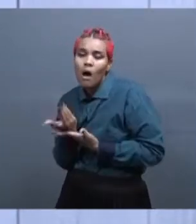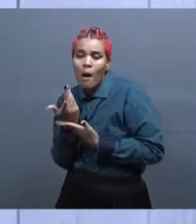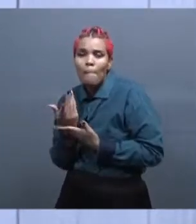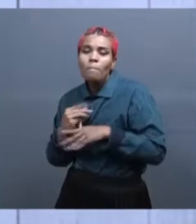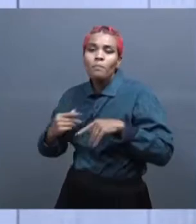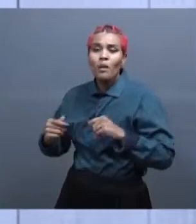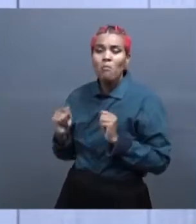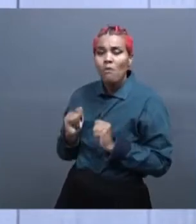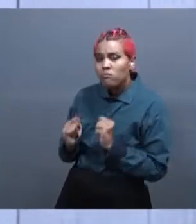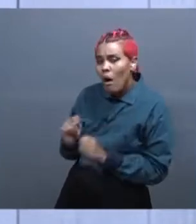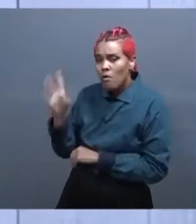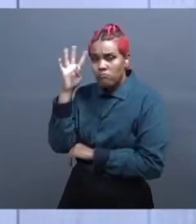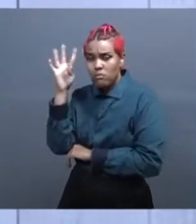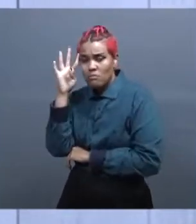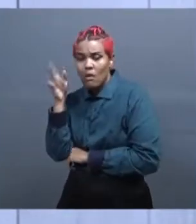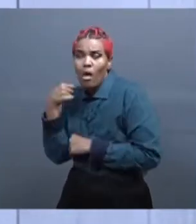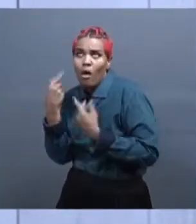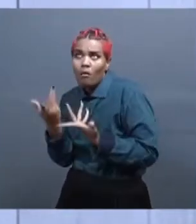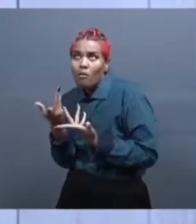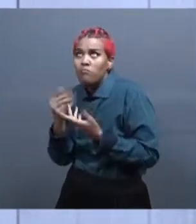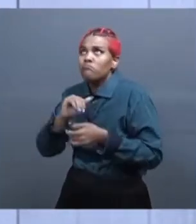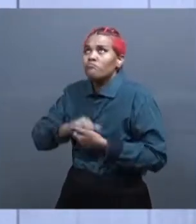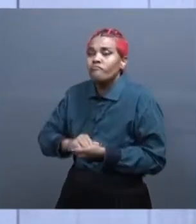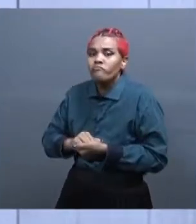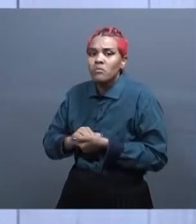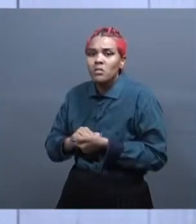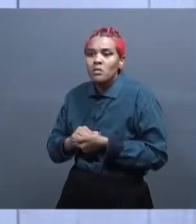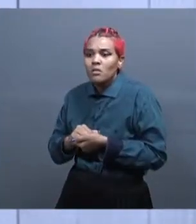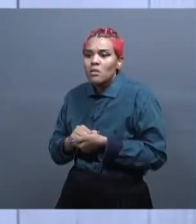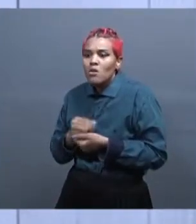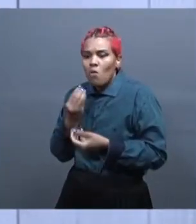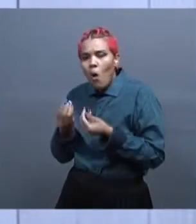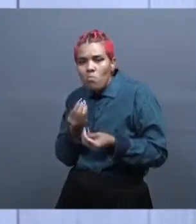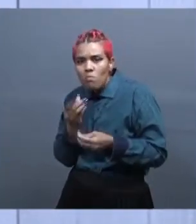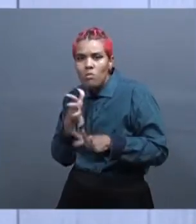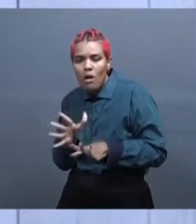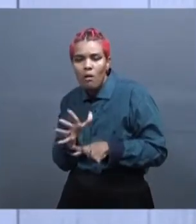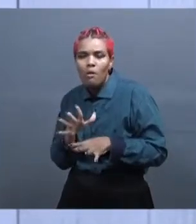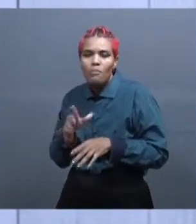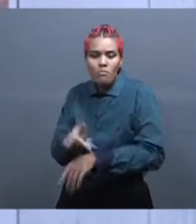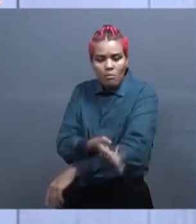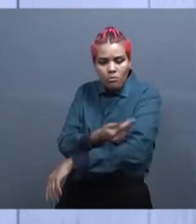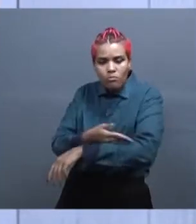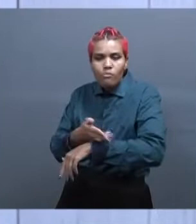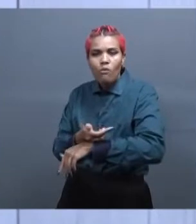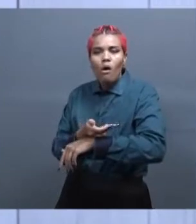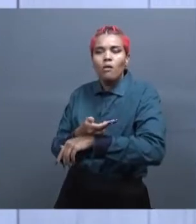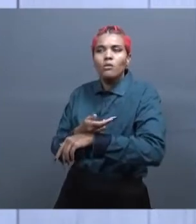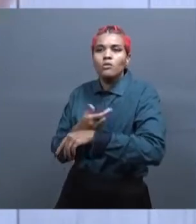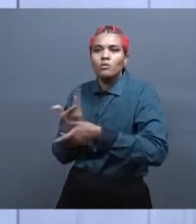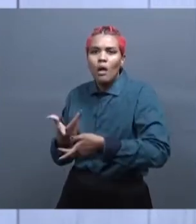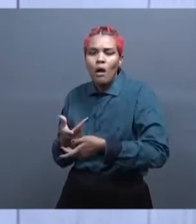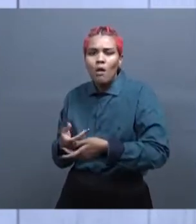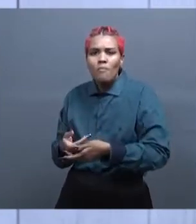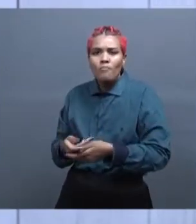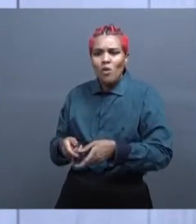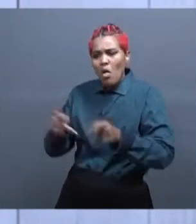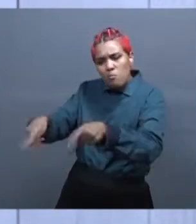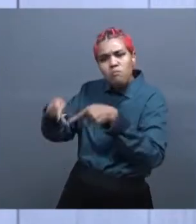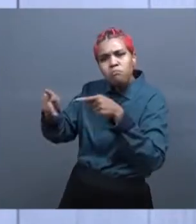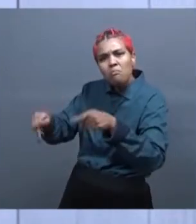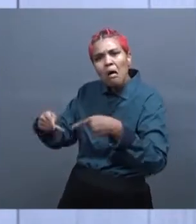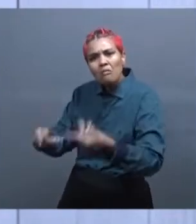gente pode pensar em algumas funções elementares da tatuagem então nos nos povos primitivos a